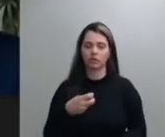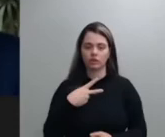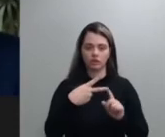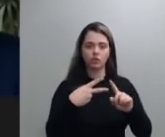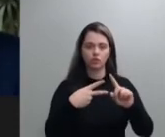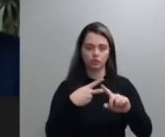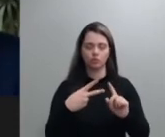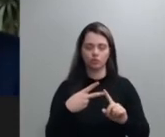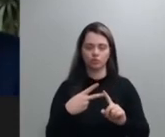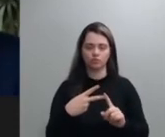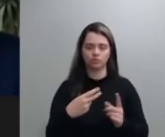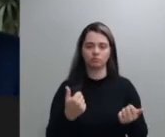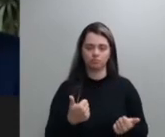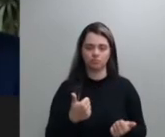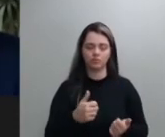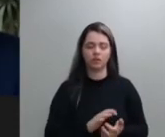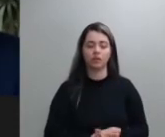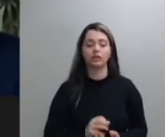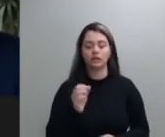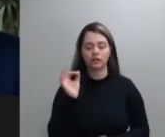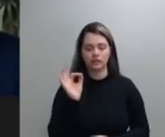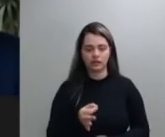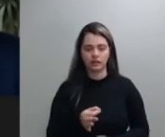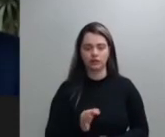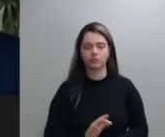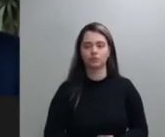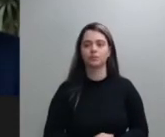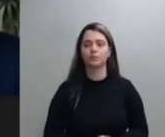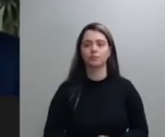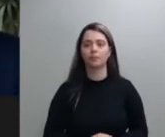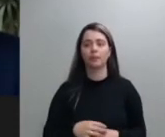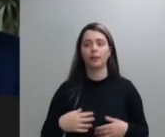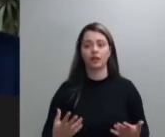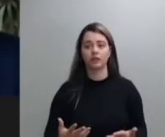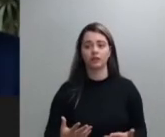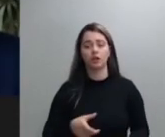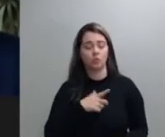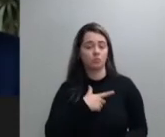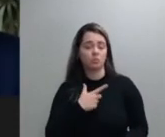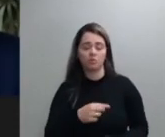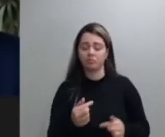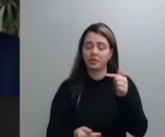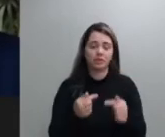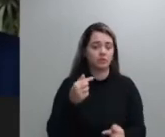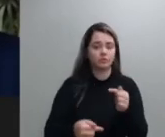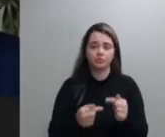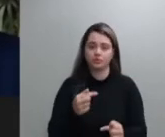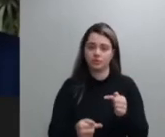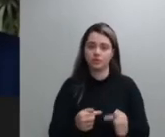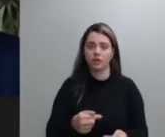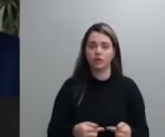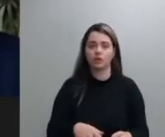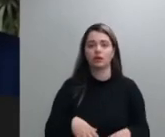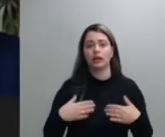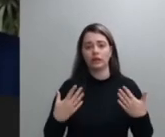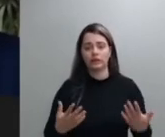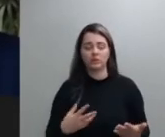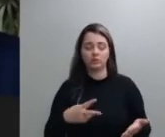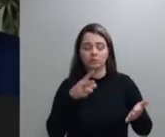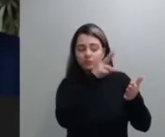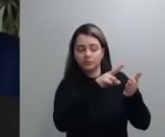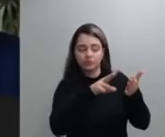fazendo o registro que naquela sentada eu abri aqui a decisão não houve discussão então ministro Benedito examinou sem